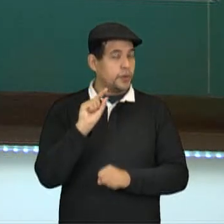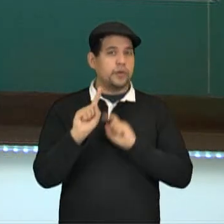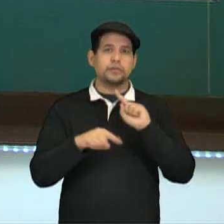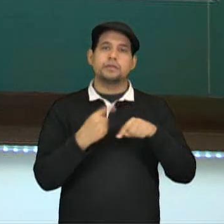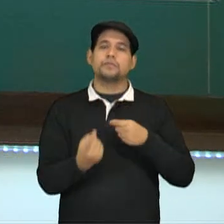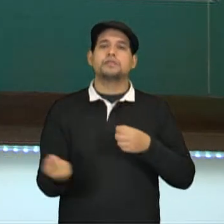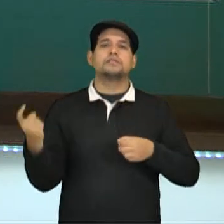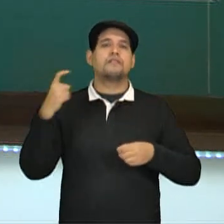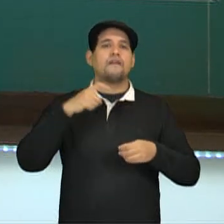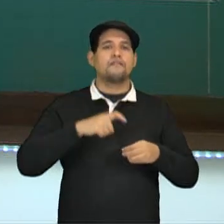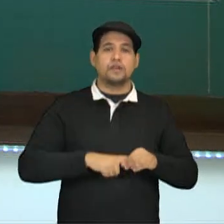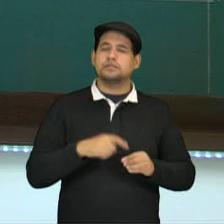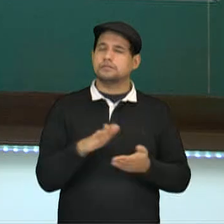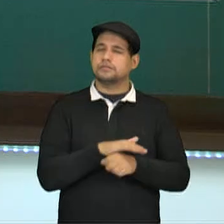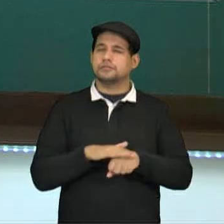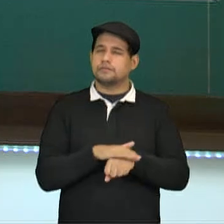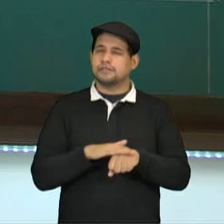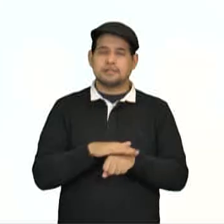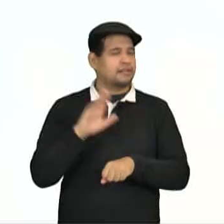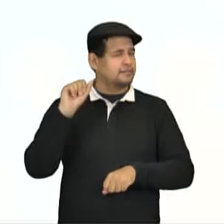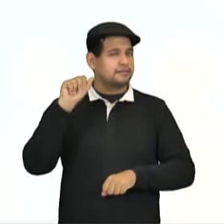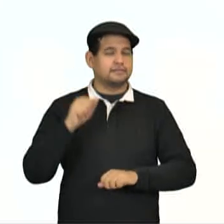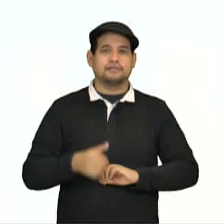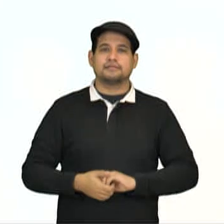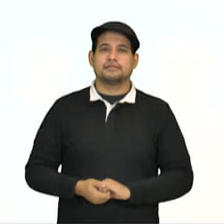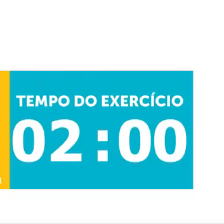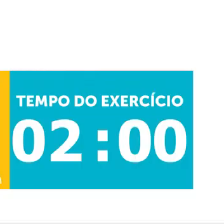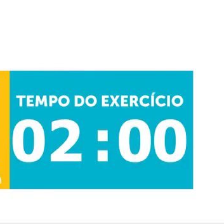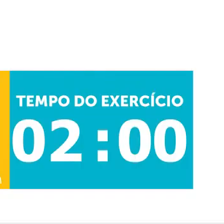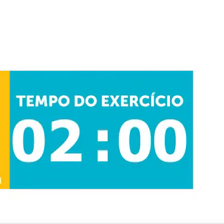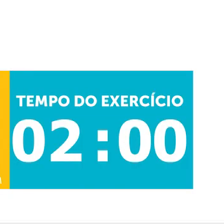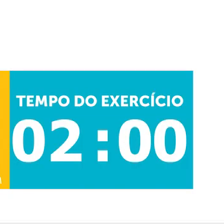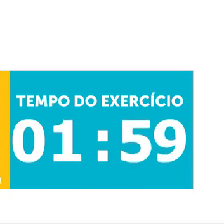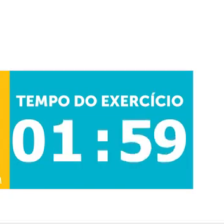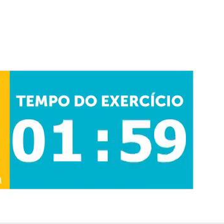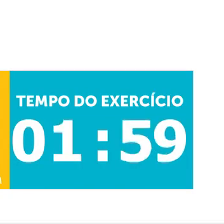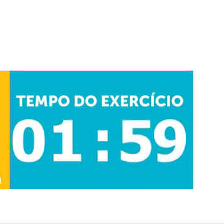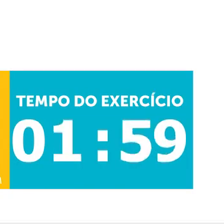volto daqui a pouquinho para a gente conversar mais. Até daqui a pouco.